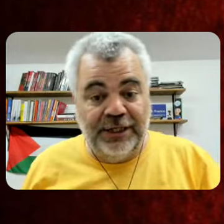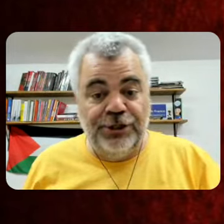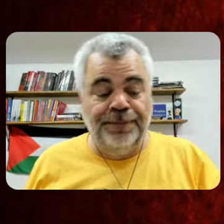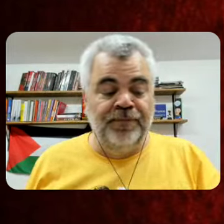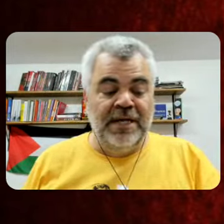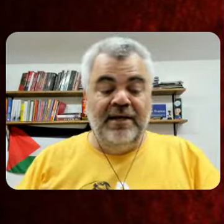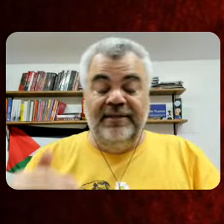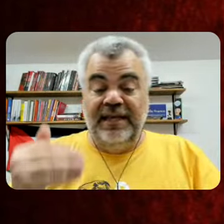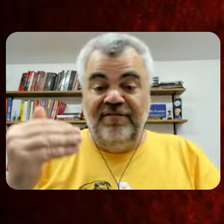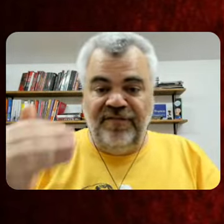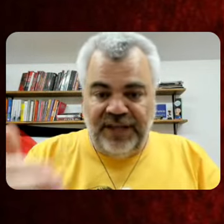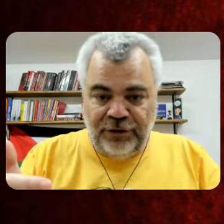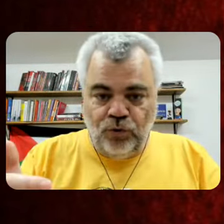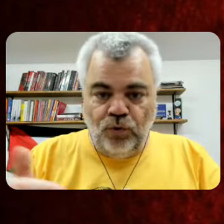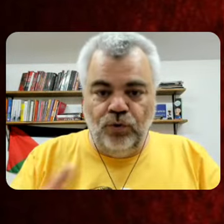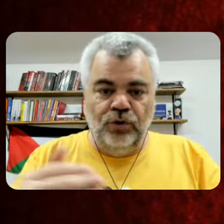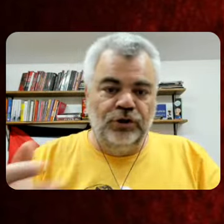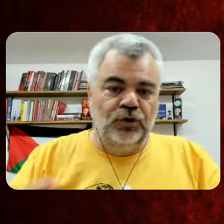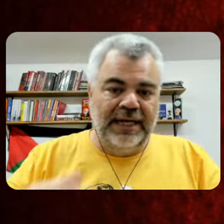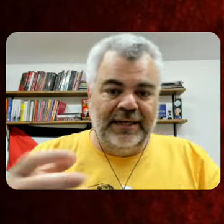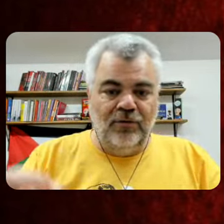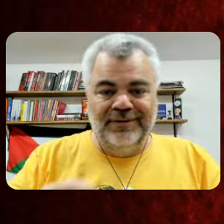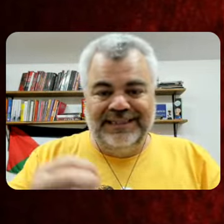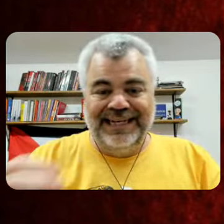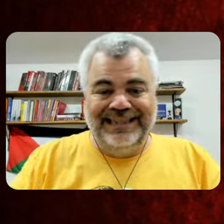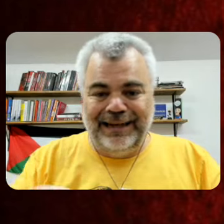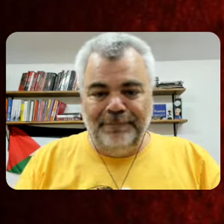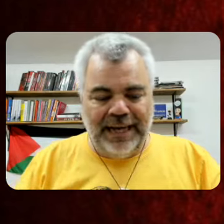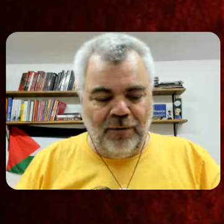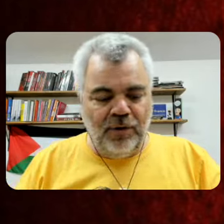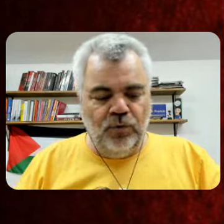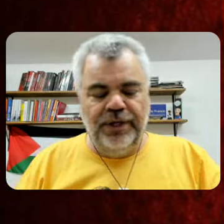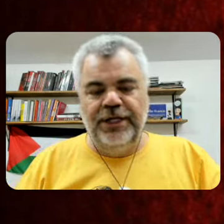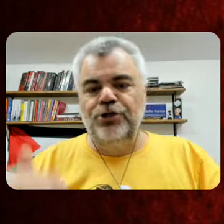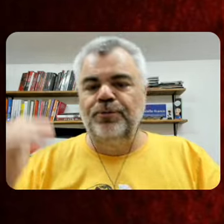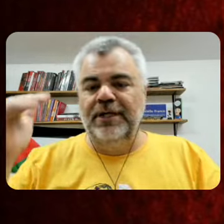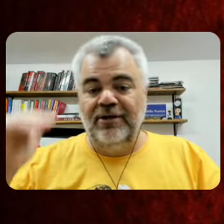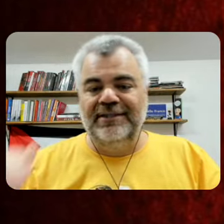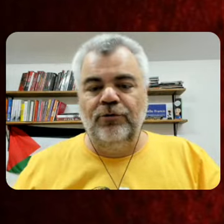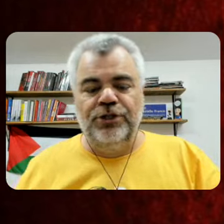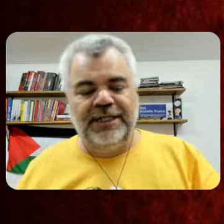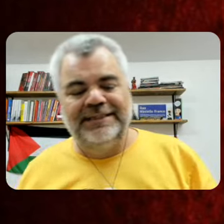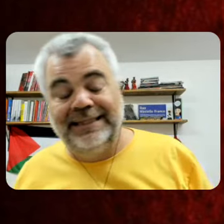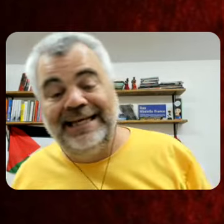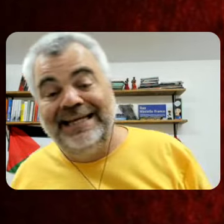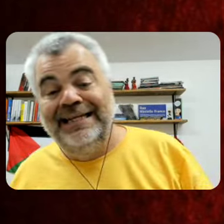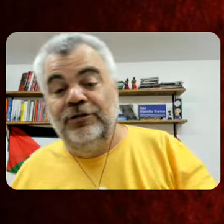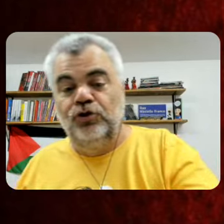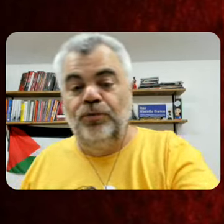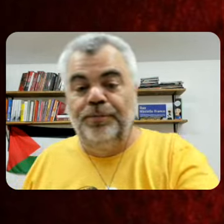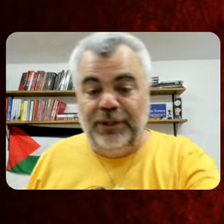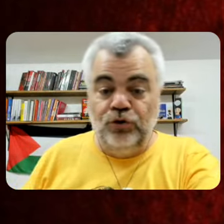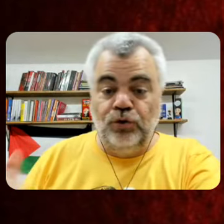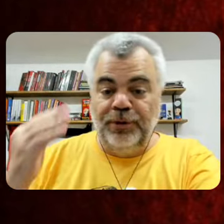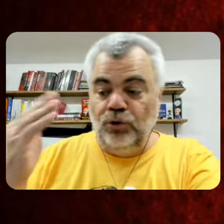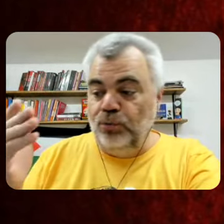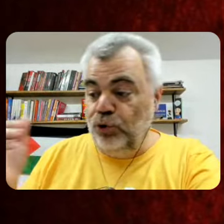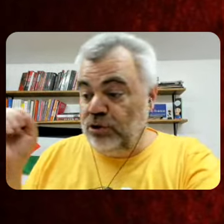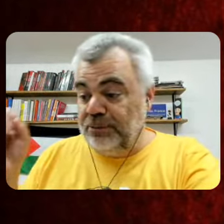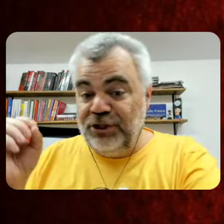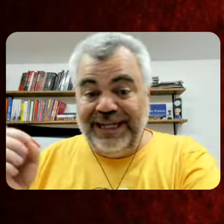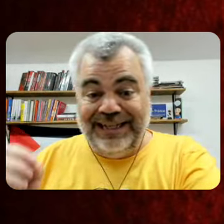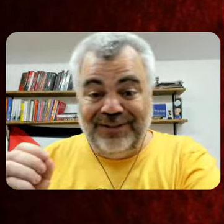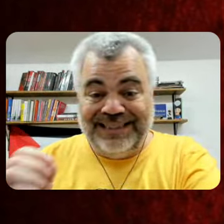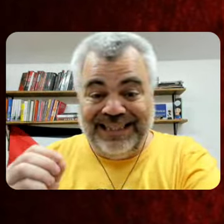muito importante. Tem feito com que o nosso canal consiga driblar o algoritmo e a nossa audiência está subindo,